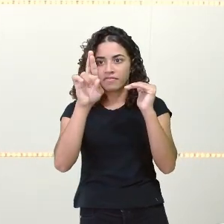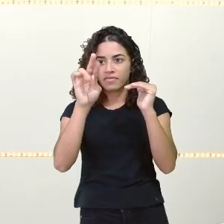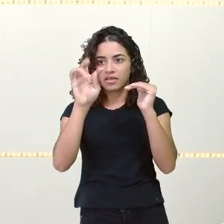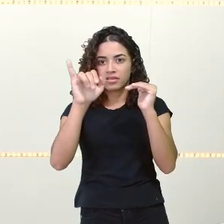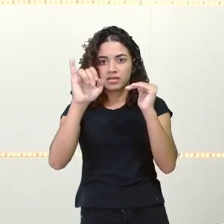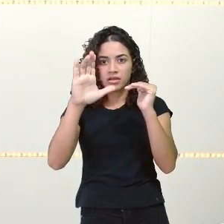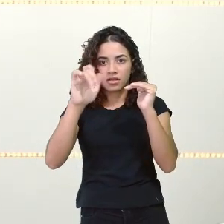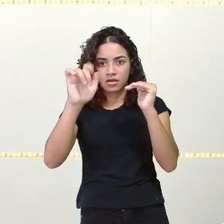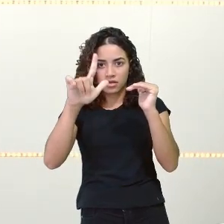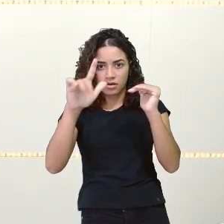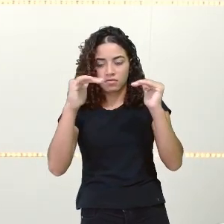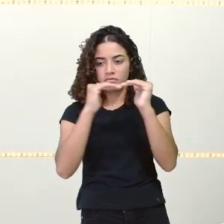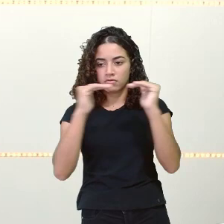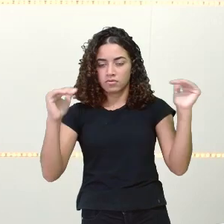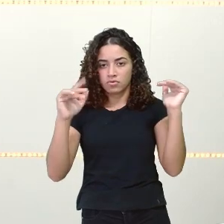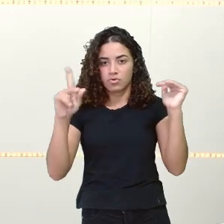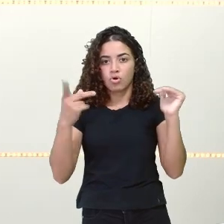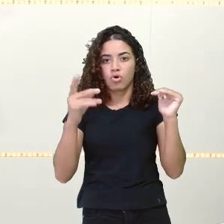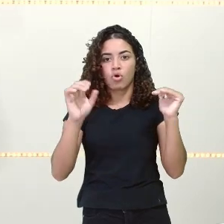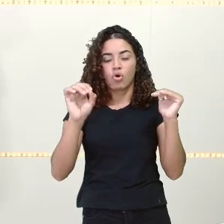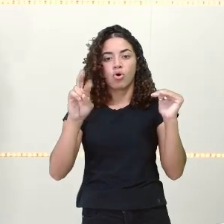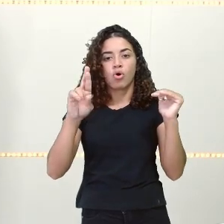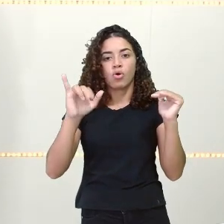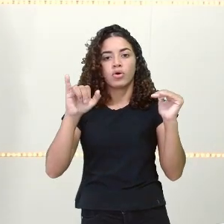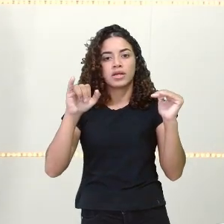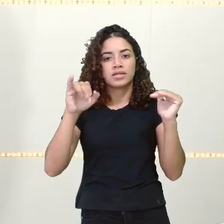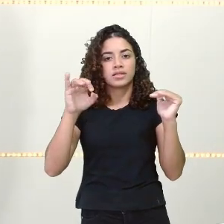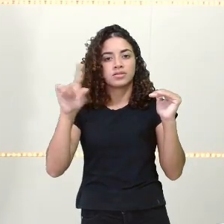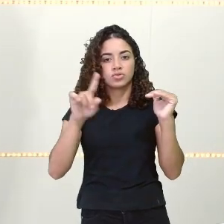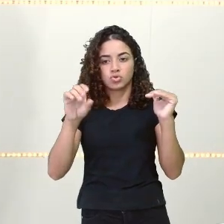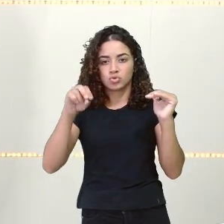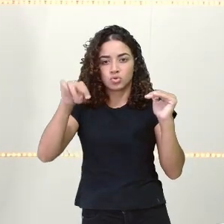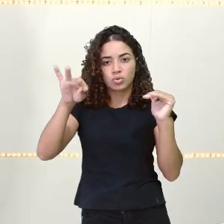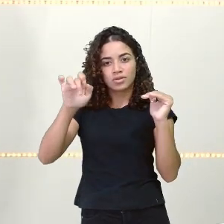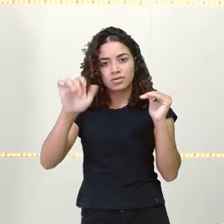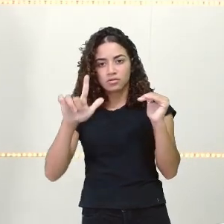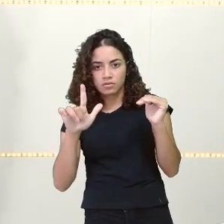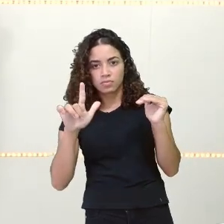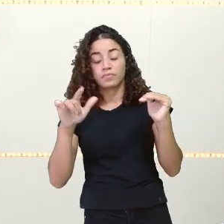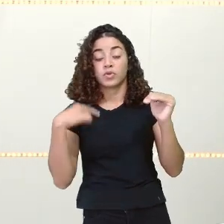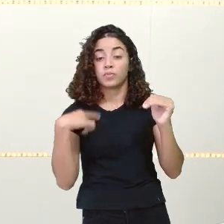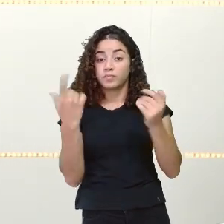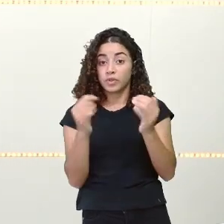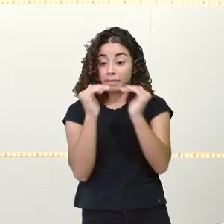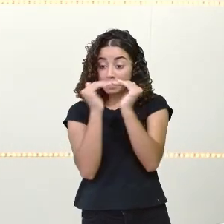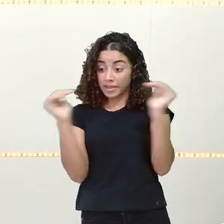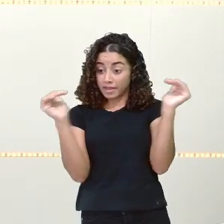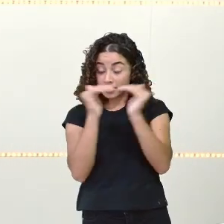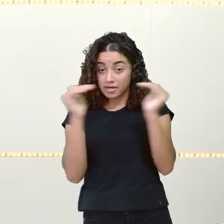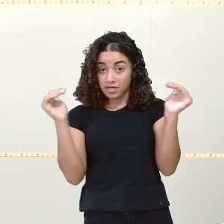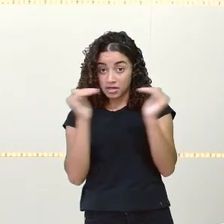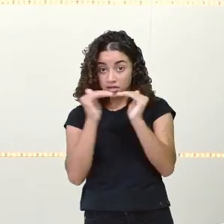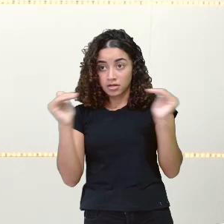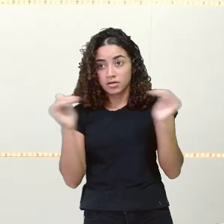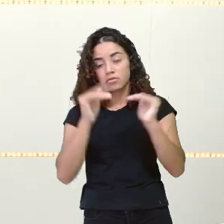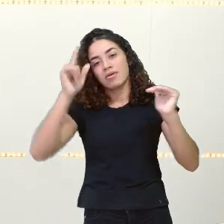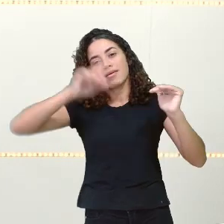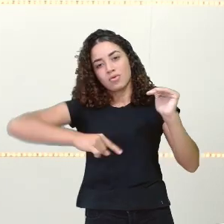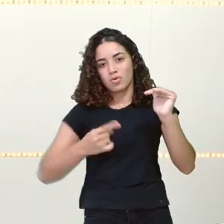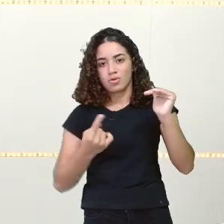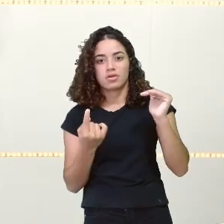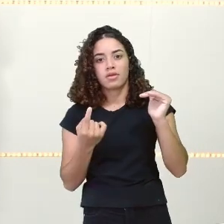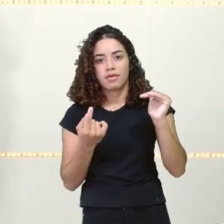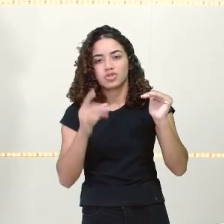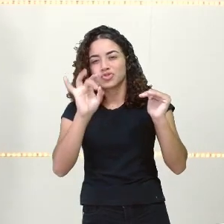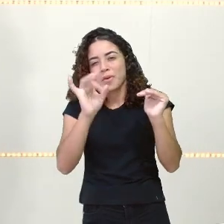ó, paralelo ao que eu tô vendo, tá certo? Então, olha só. Os paralelos, que são uma dessas linhas